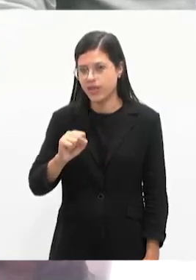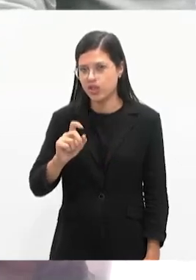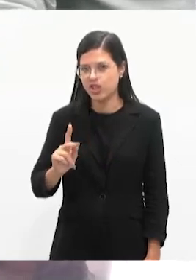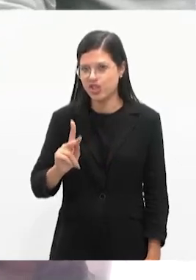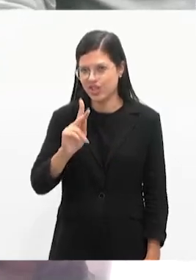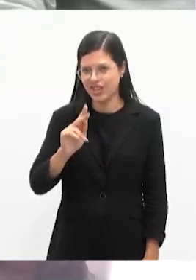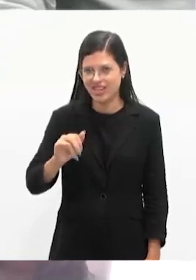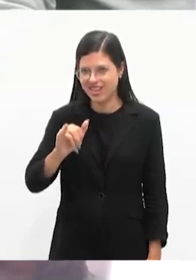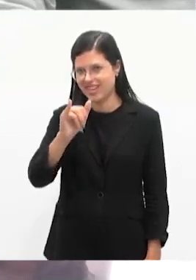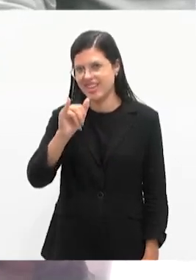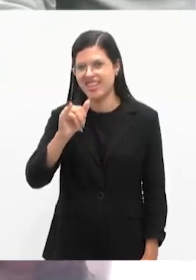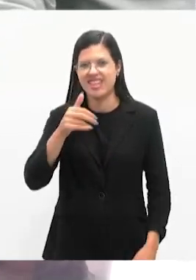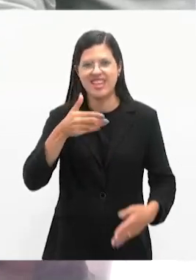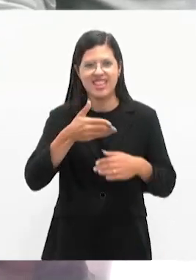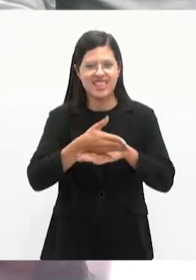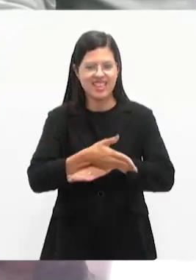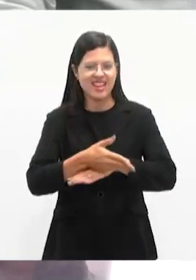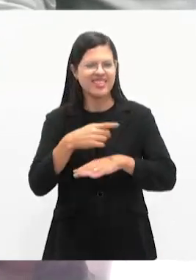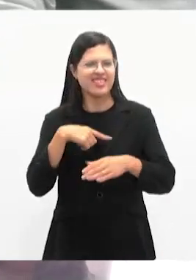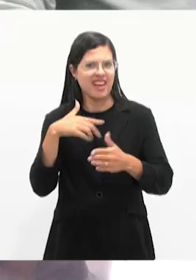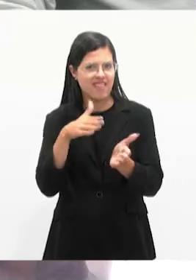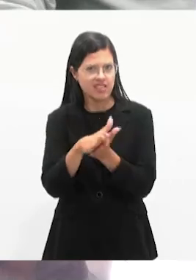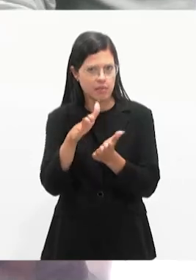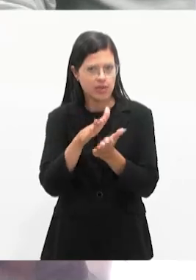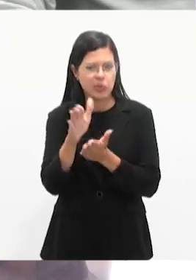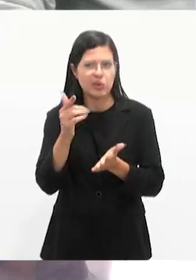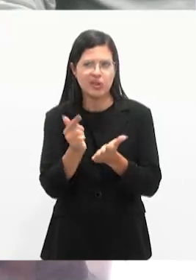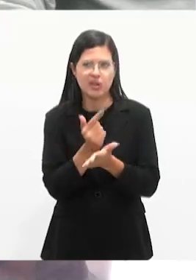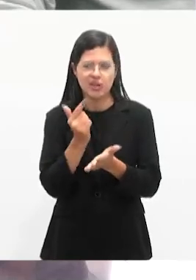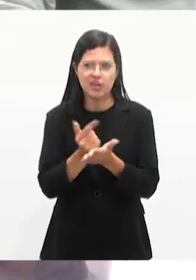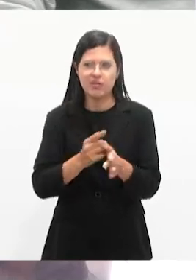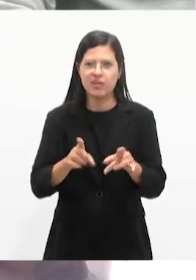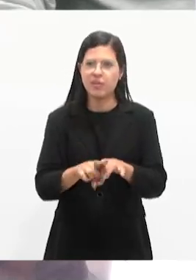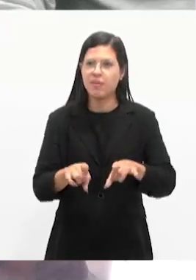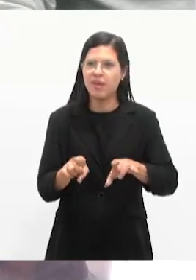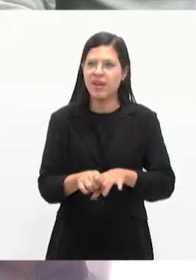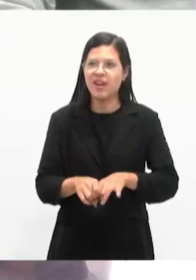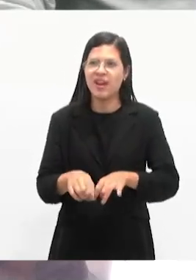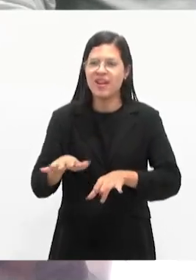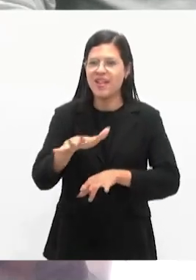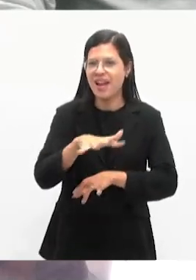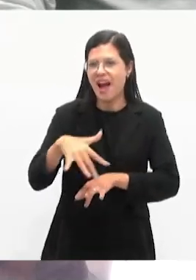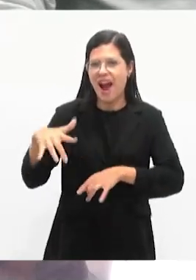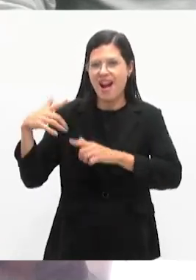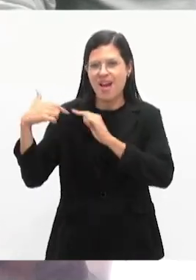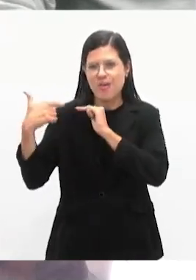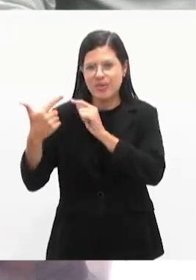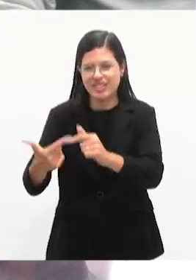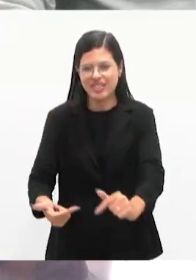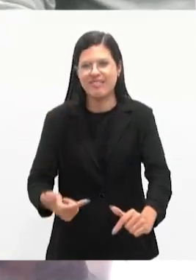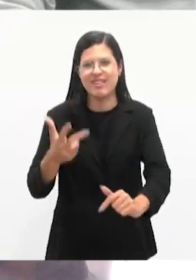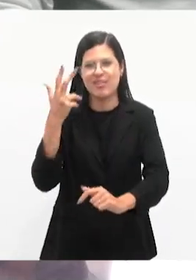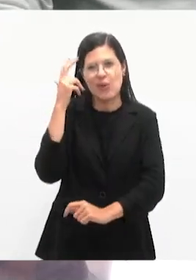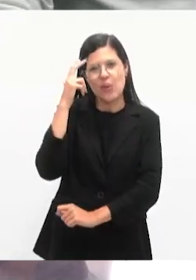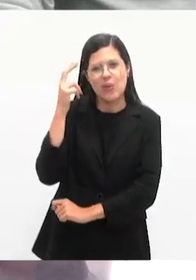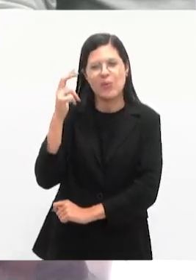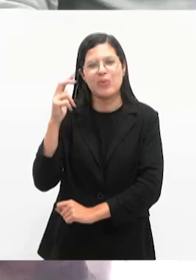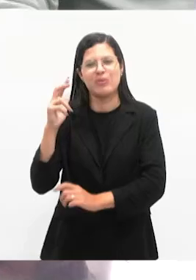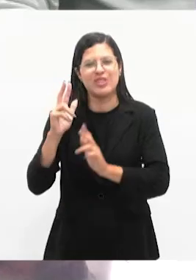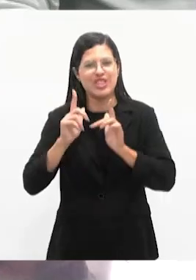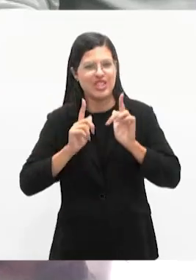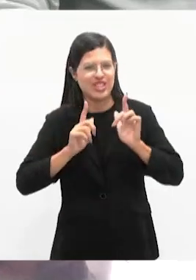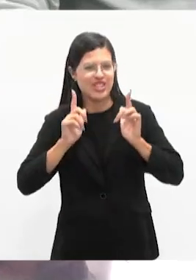também. É um local... Então, temos aqui o lado conservador, culto e descolado, que é uma nova categoria política aqui